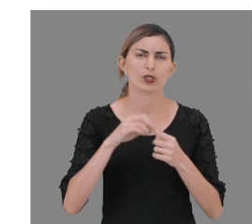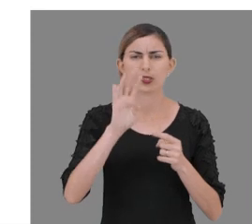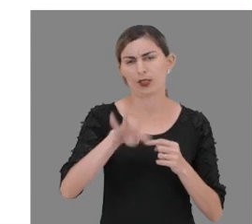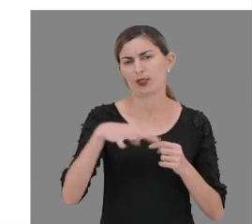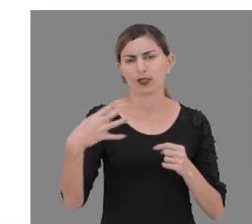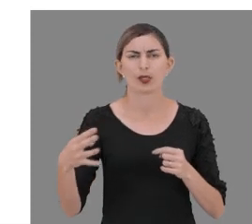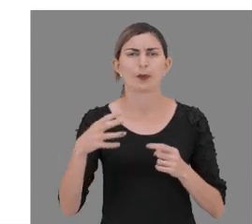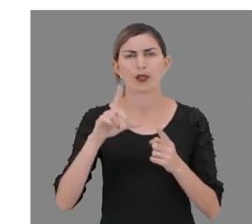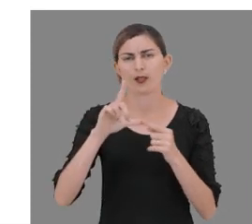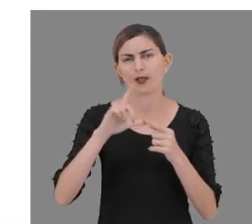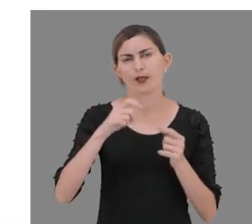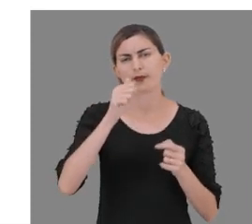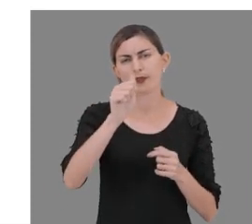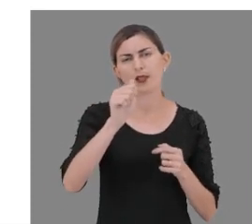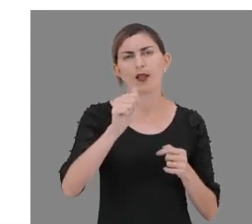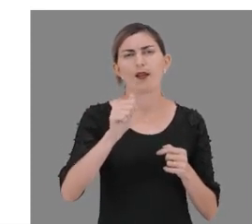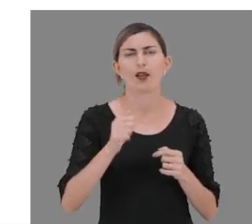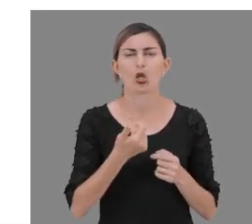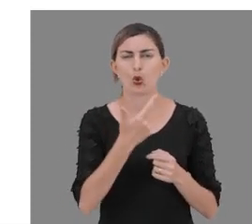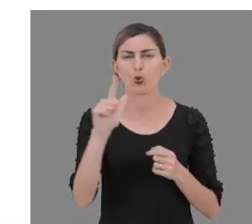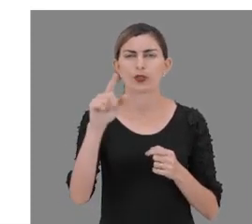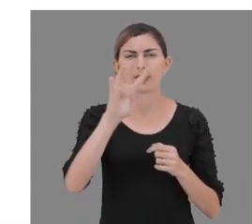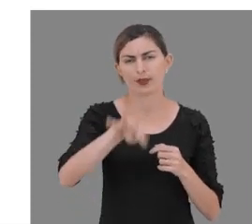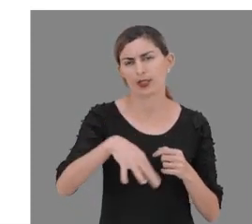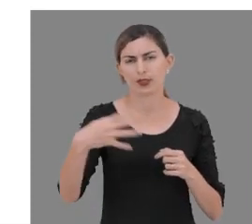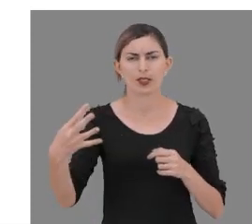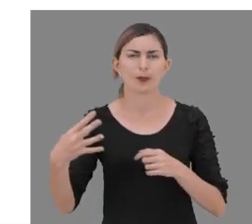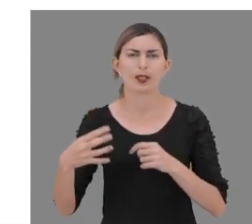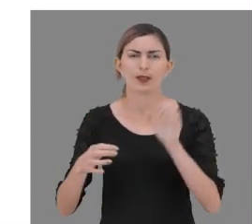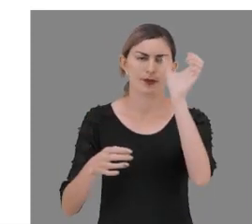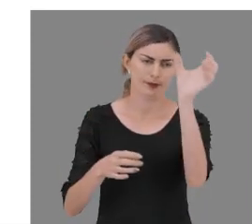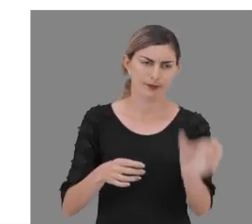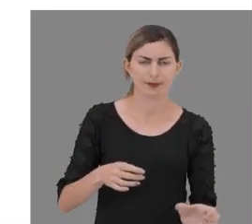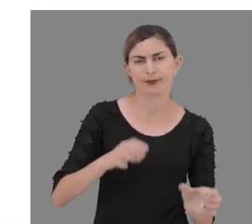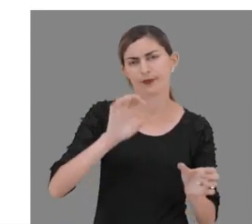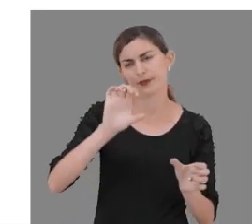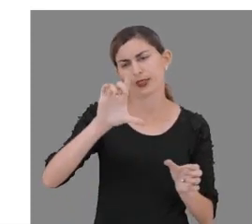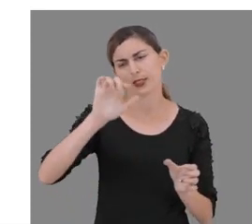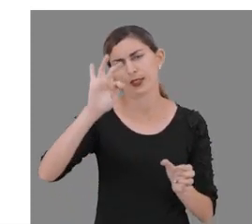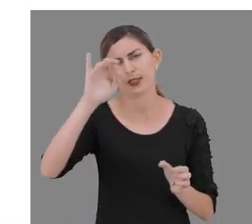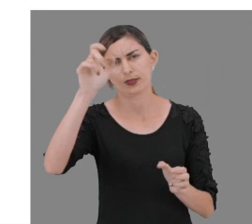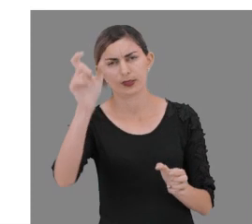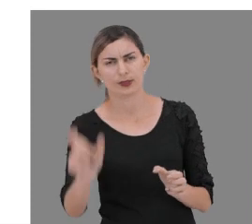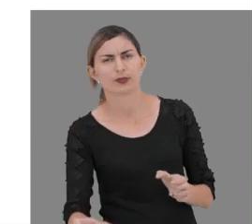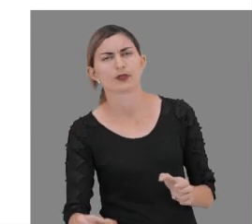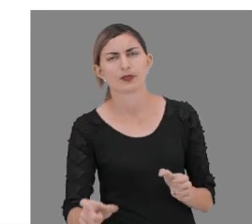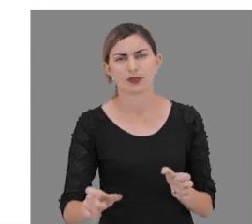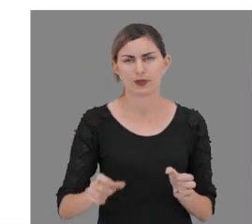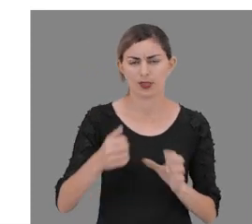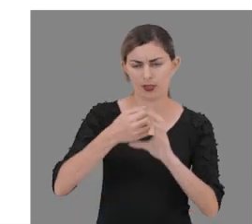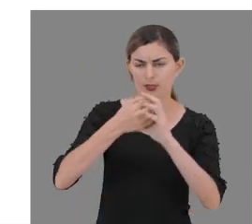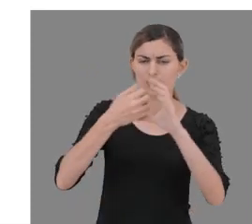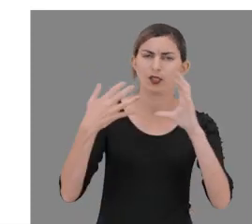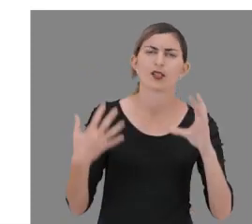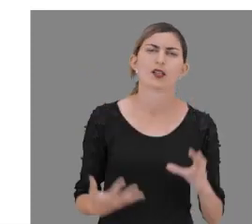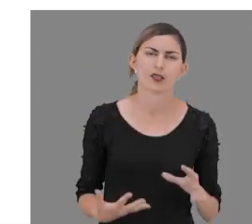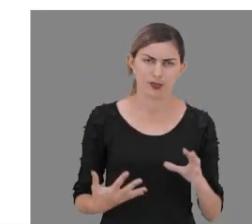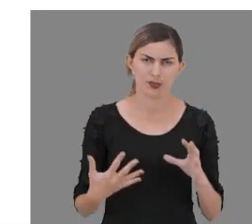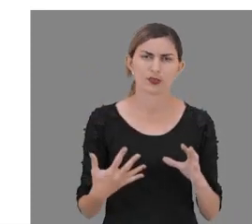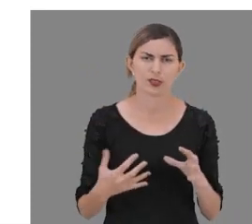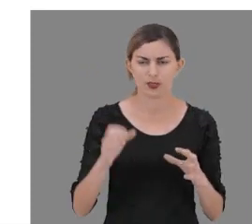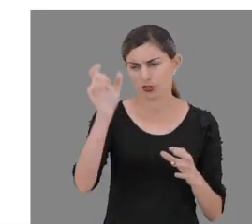essa única tabela da letra A em duas outras tabelas, ou seja, cliente formado